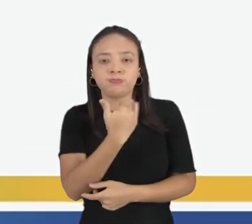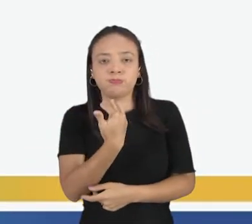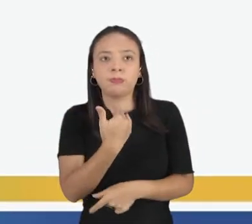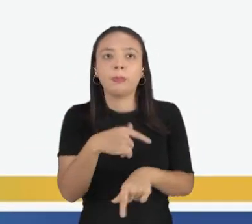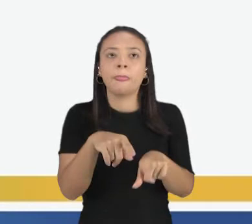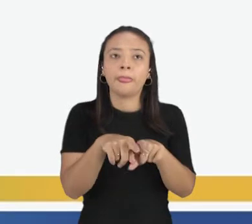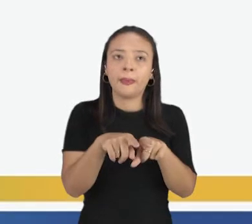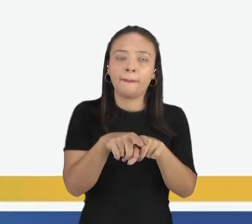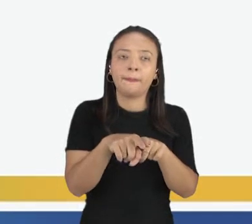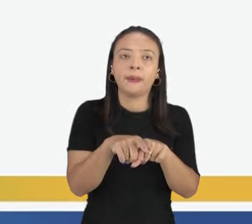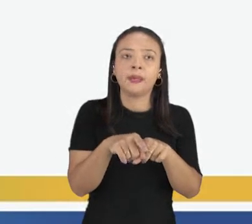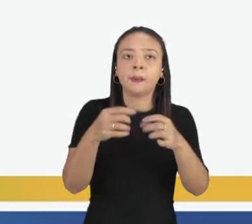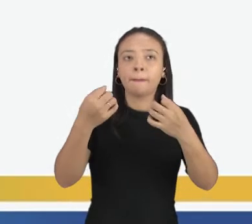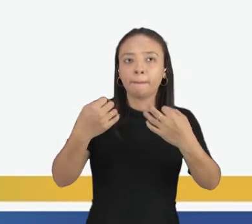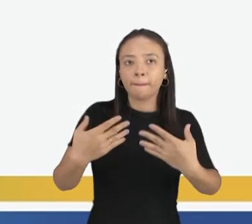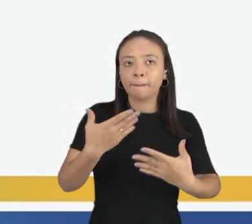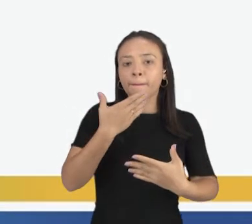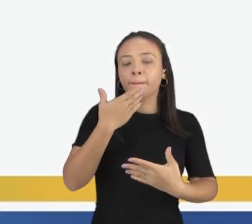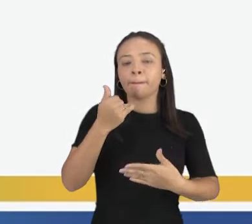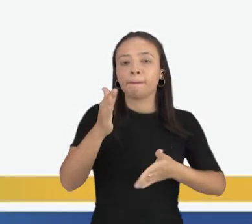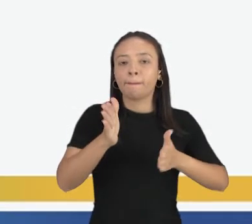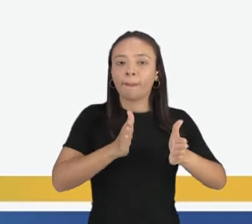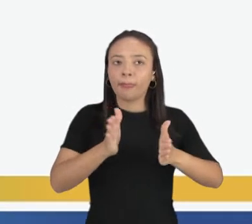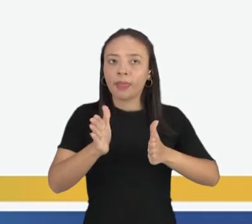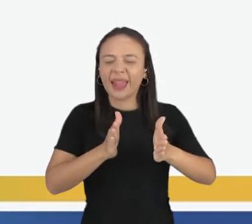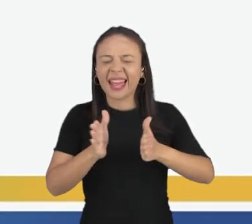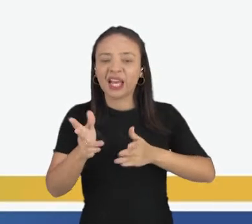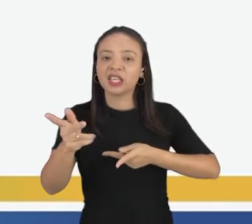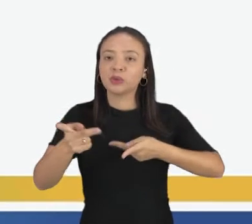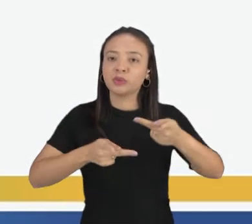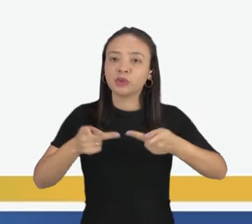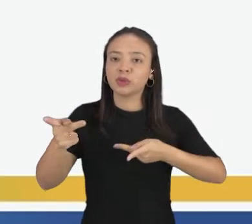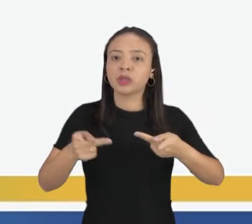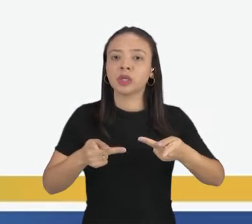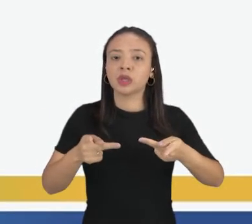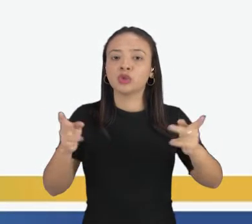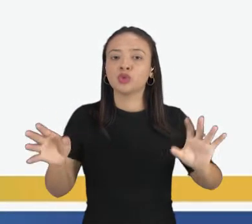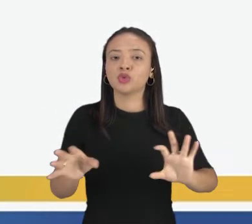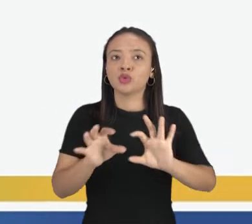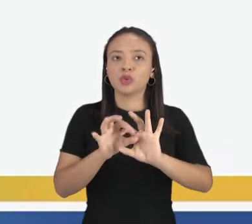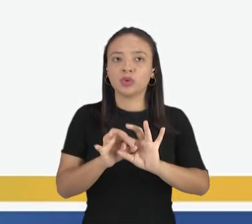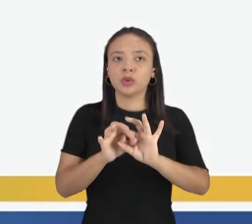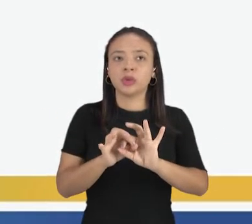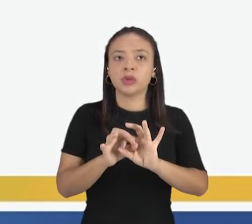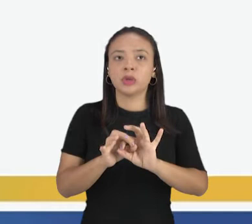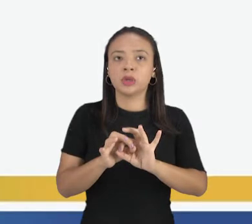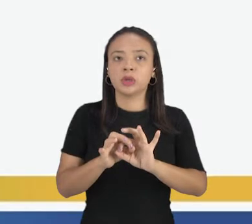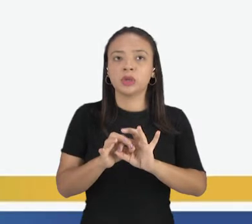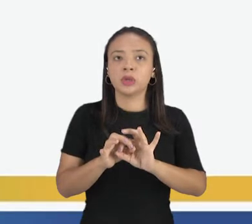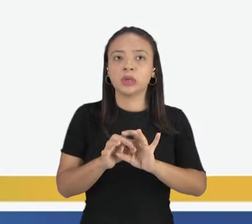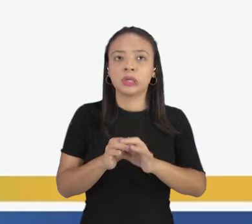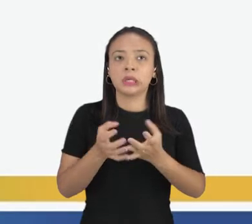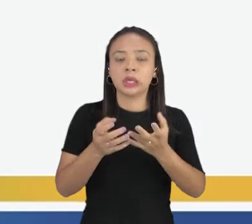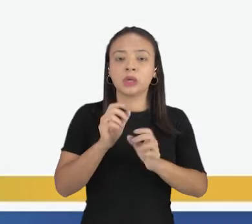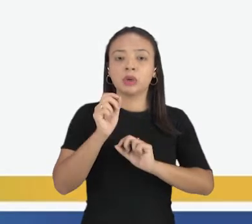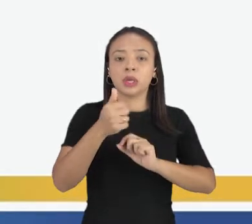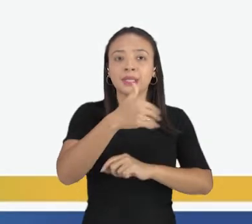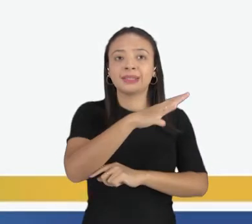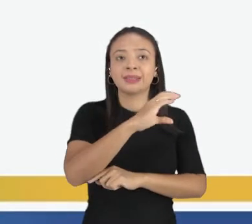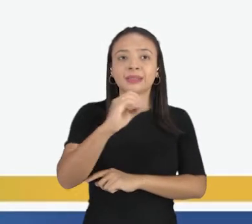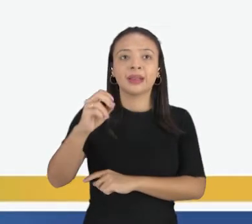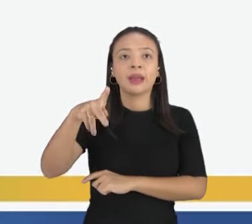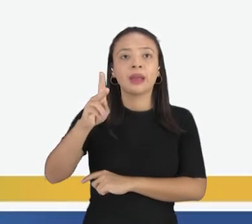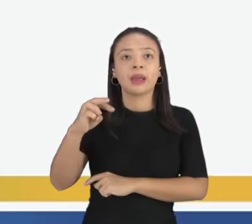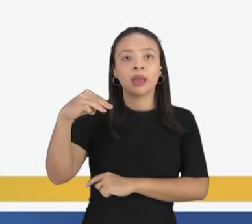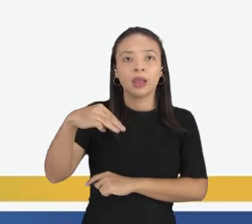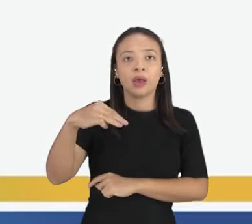desse processo, né, desse projeto de integração, né, o PIN ele previa aí 100 quilômetros em cada lado